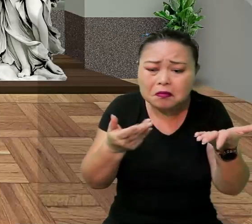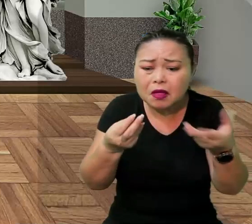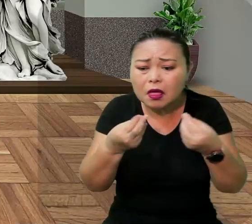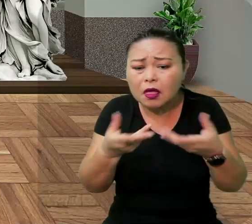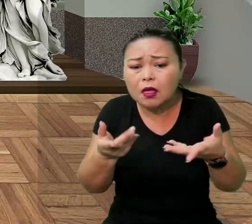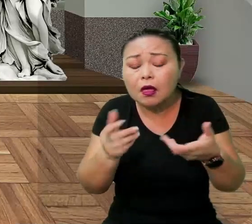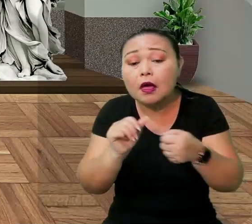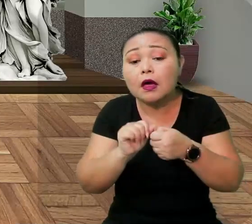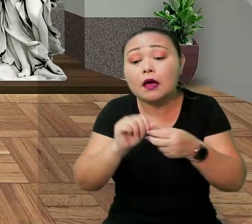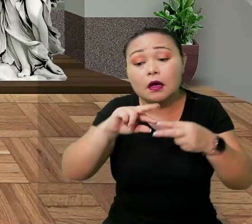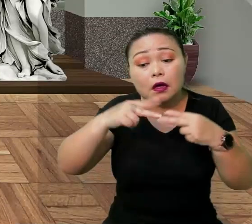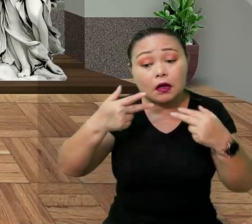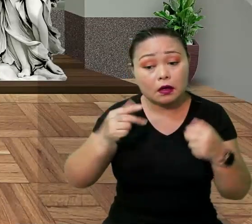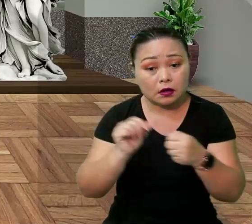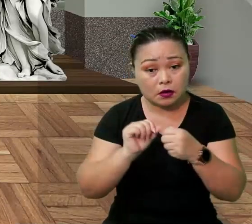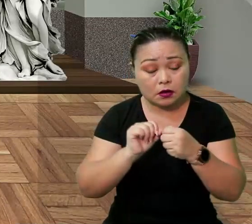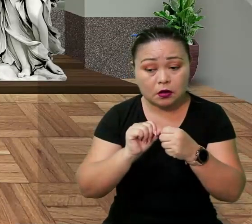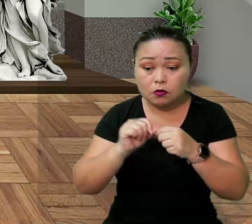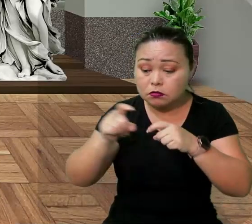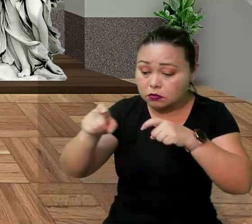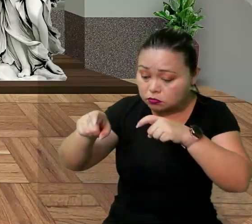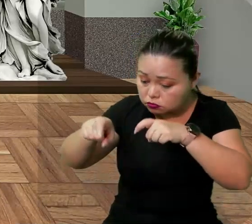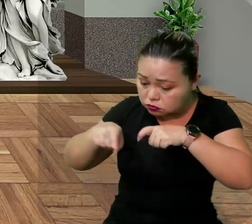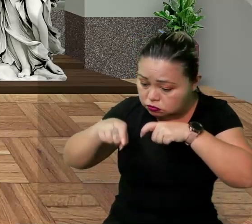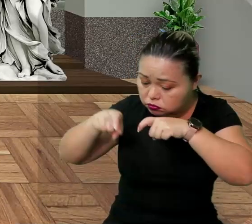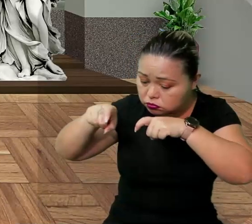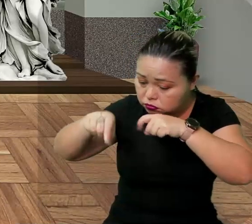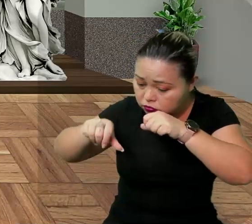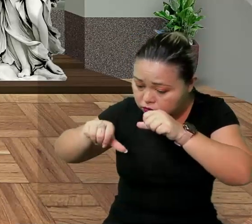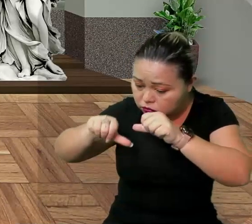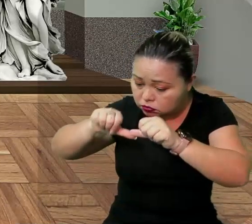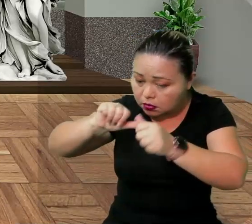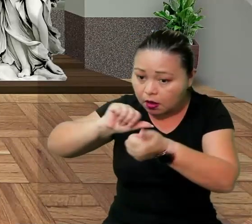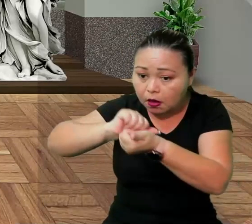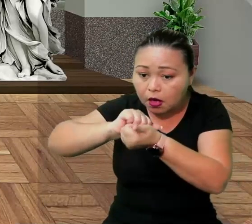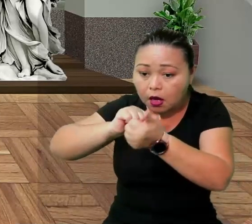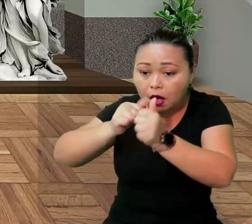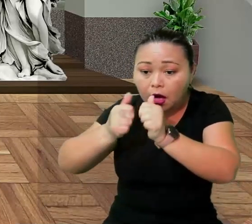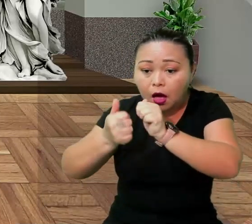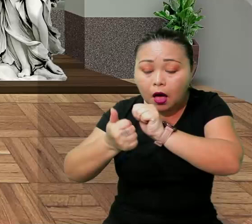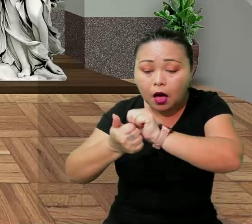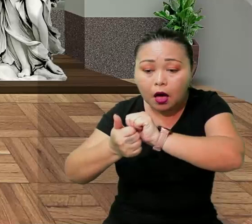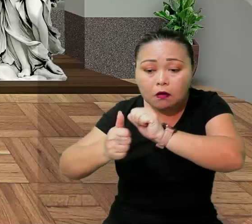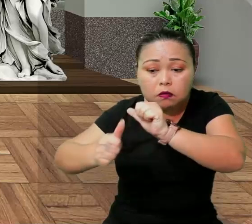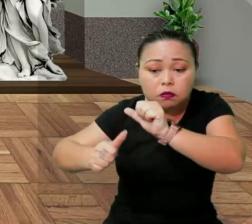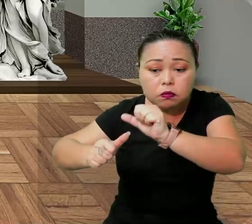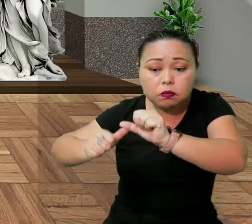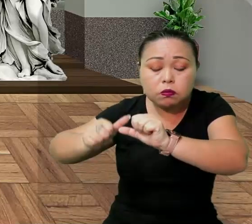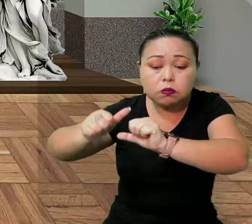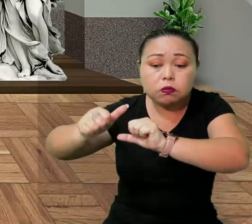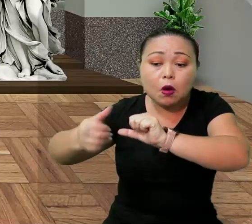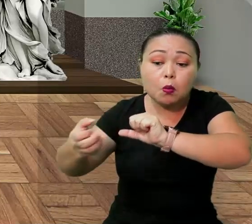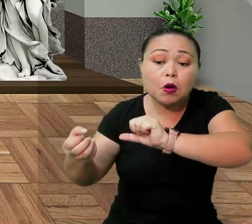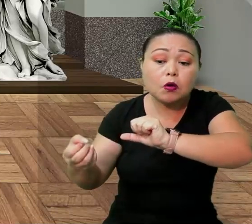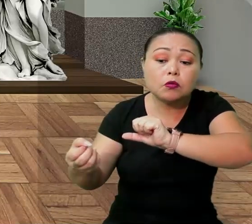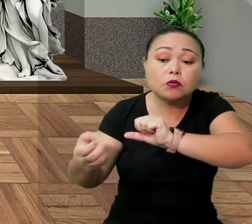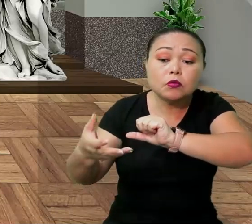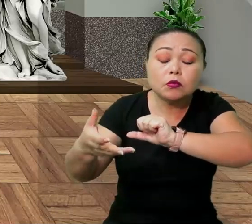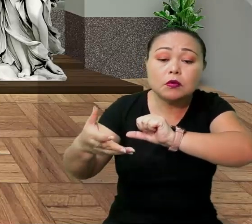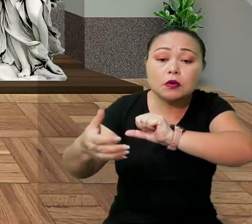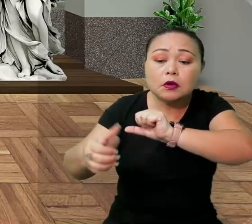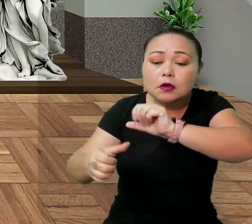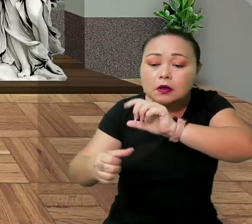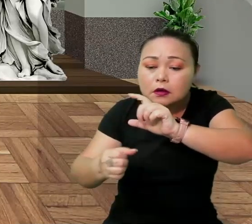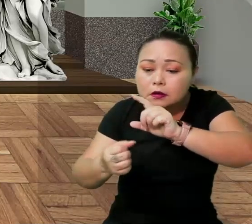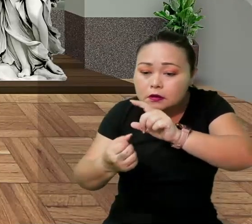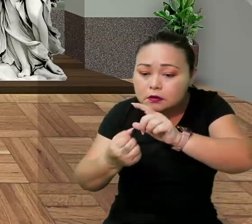a genética do plantio, ele vai modificando, né? A uma nova safra. Aí já começa a